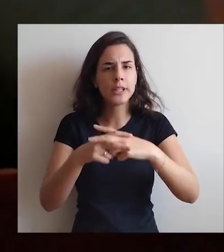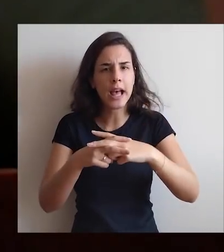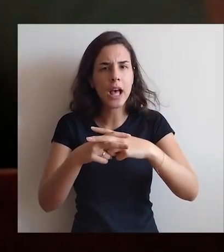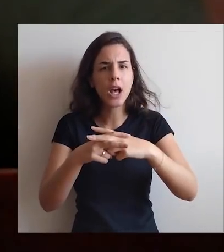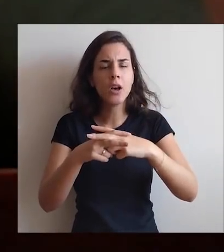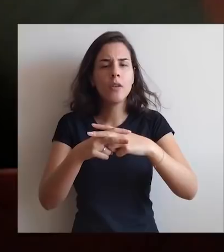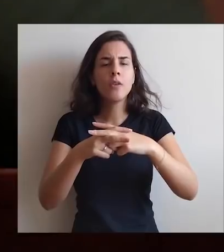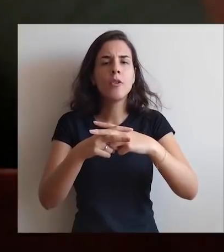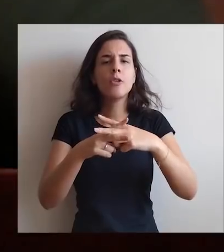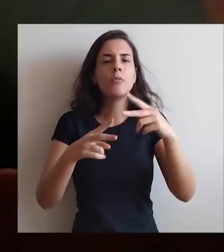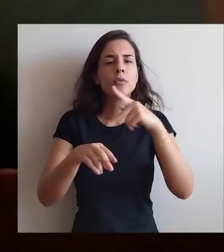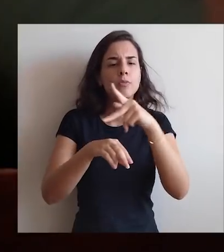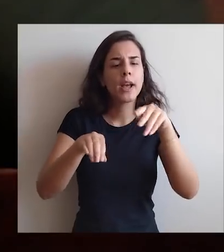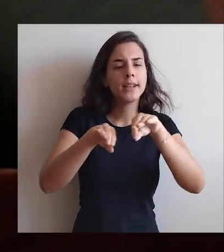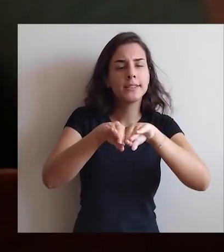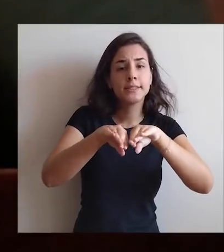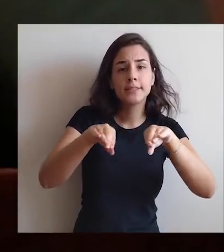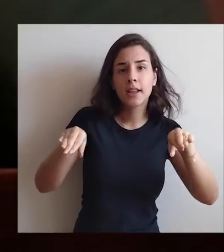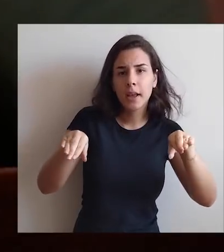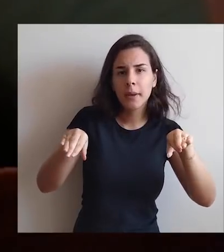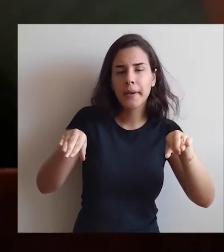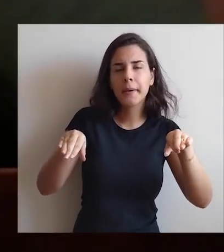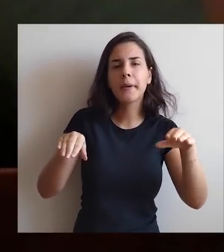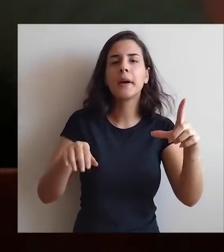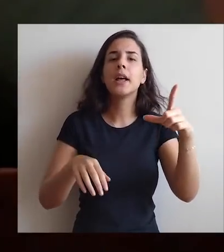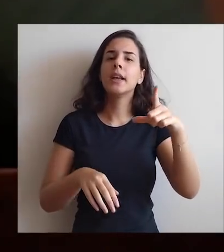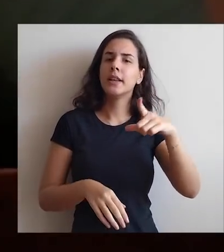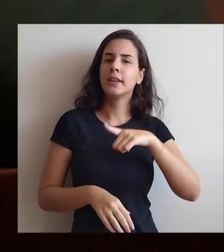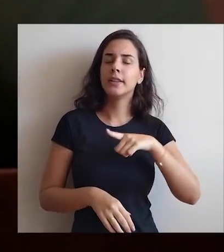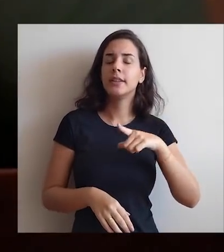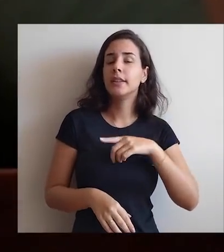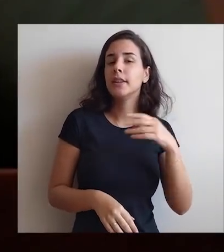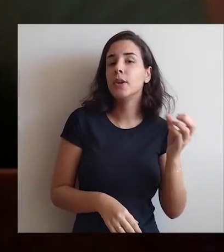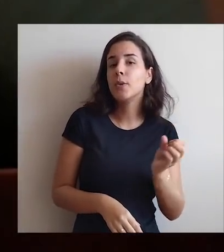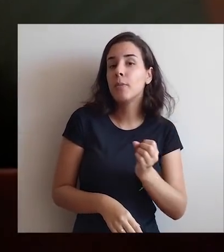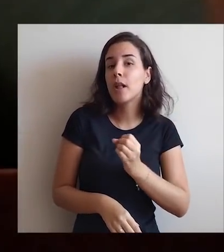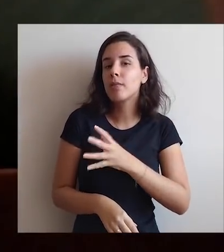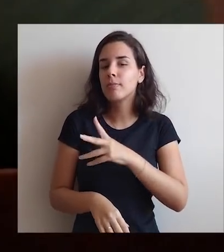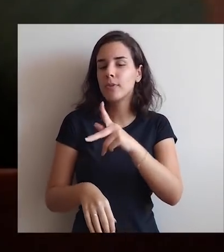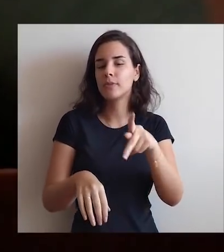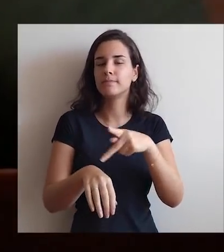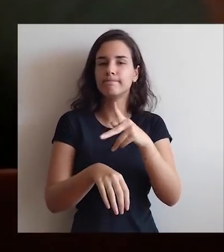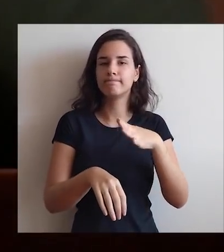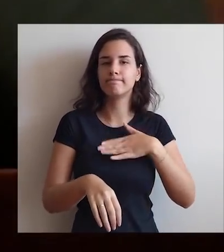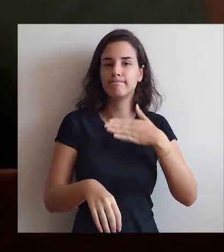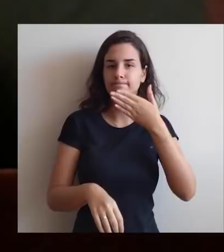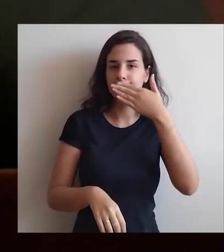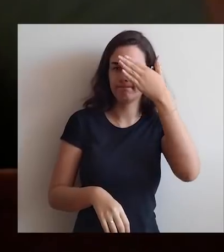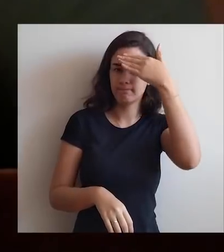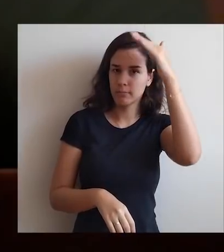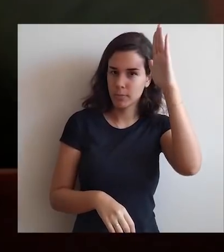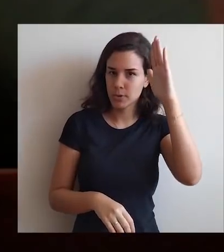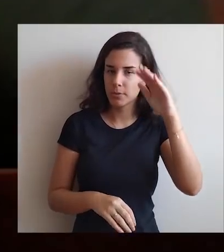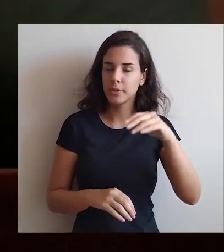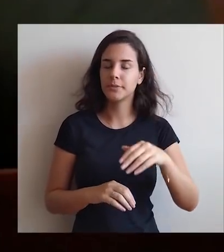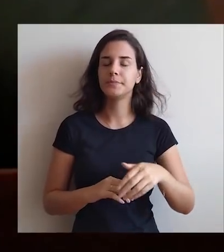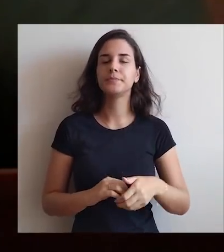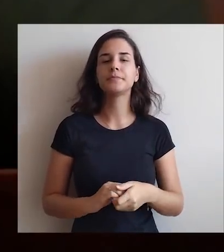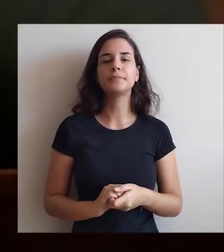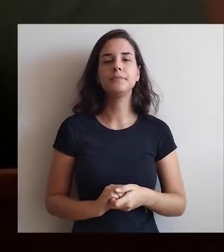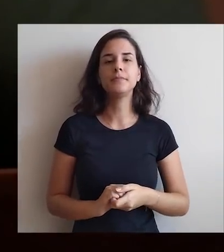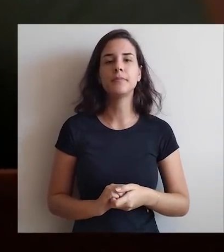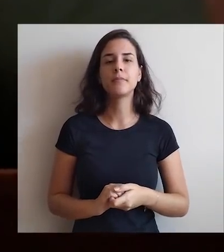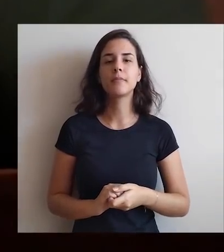maioria muçulmana e muçulmana separatista, ou seja, que lutam para dividir o país e formar uma